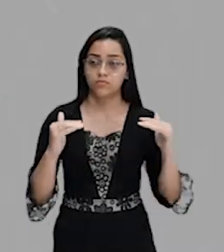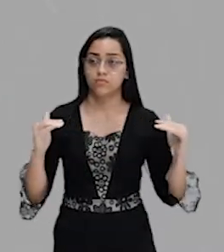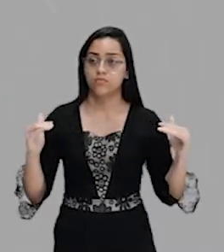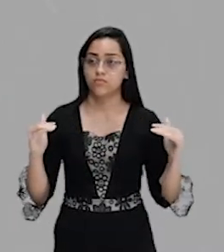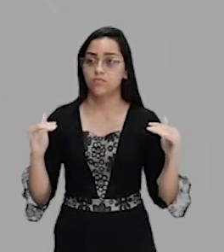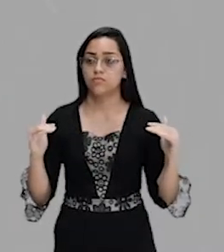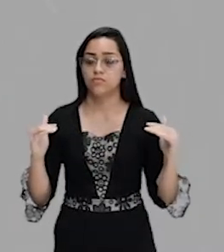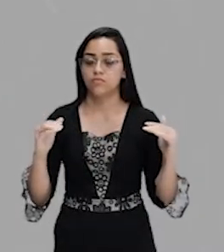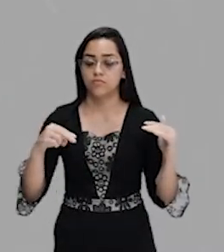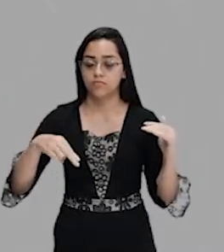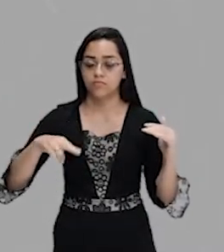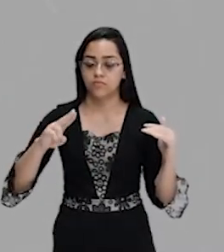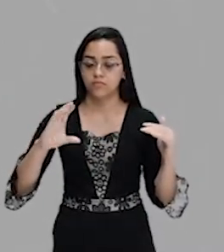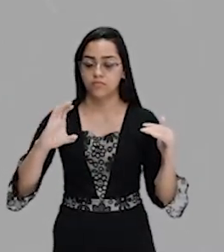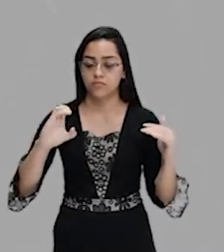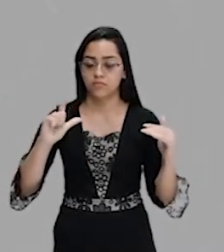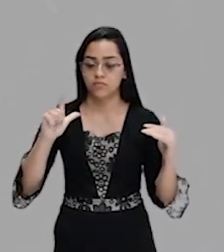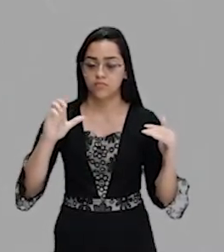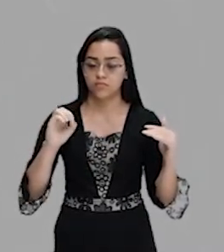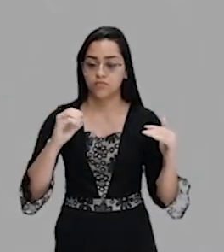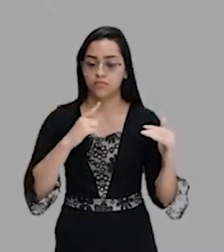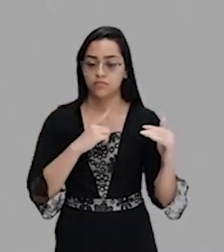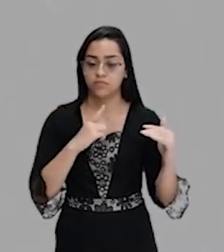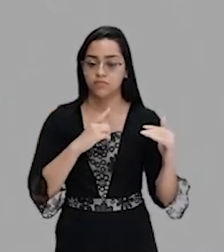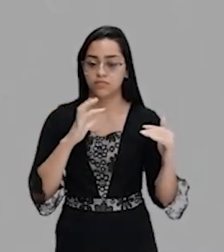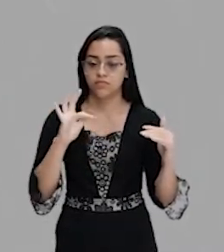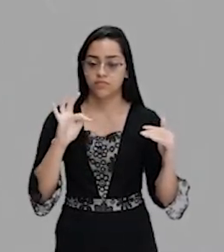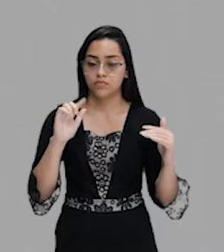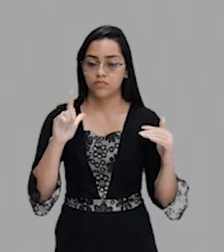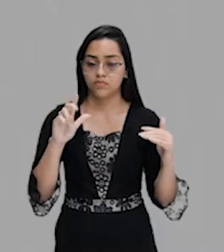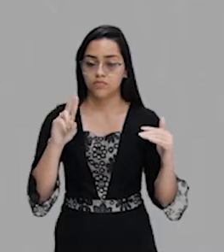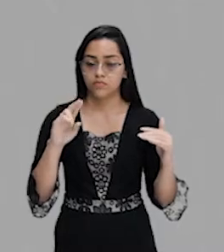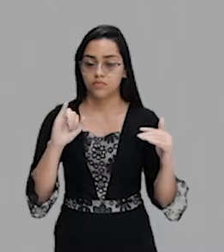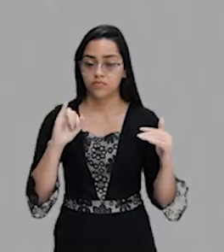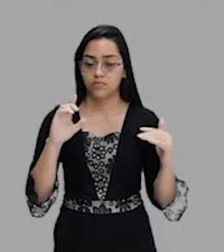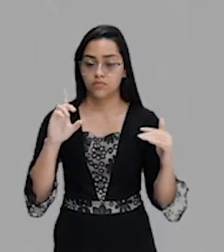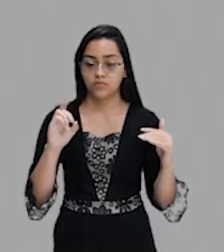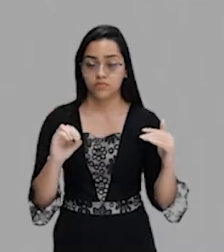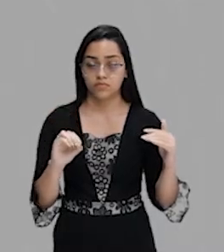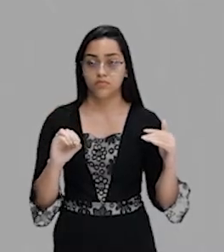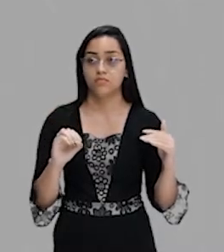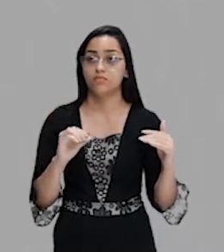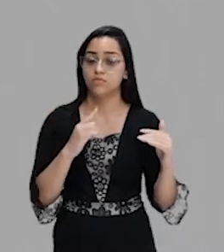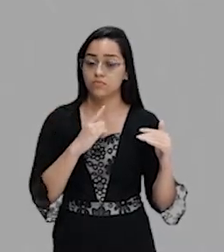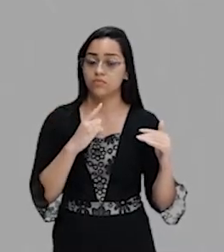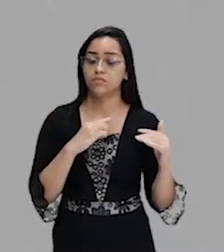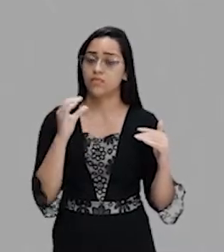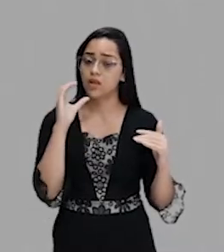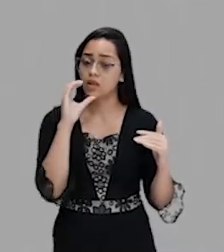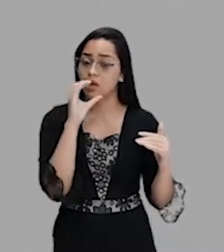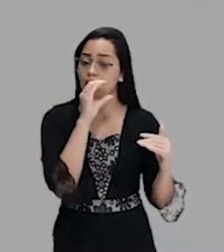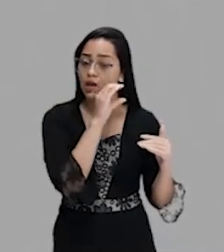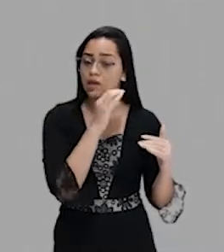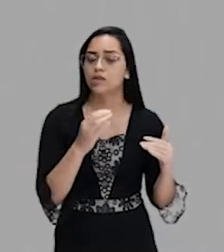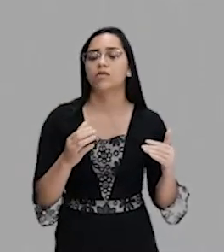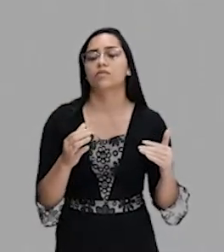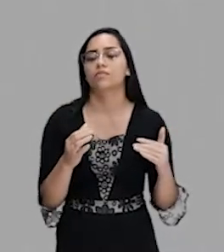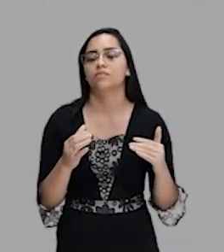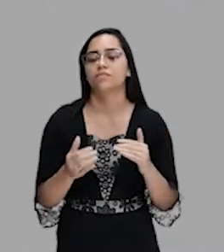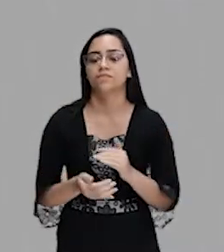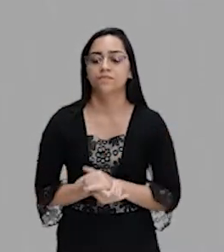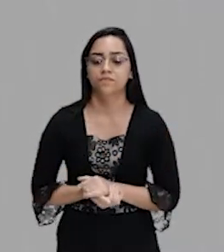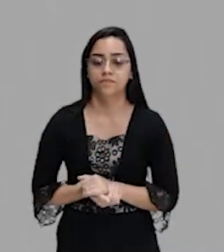De um núcleo, de um fluido também, certo? Que é bem quente, né? Como está aí parcialmente em